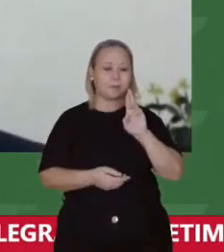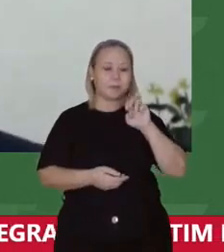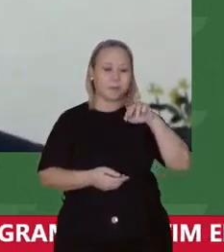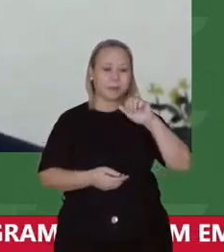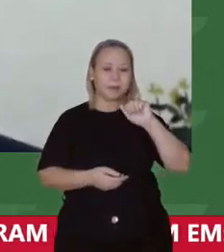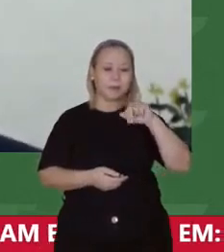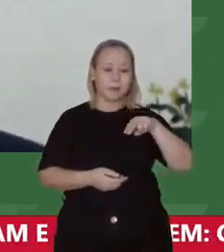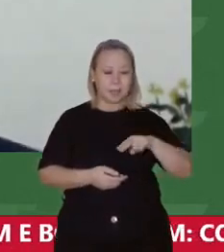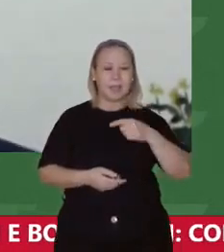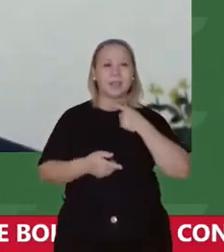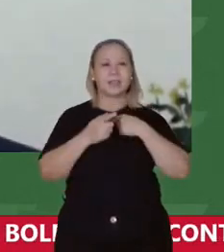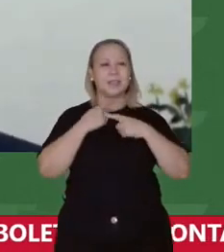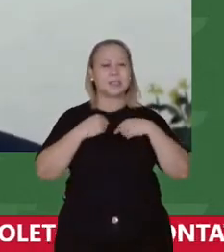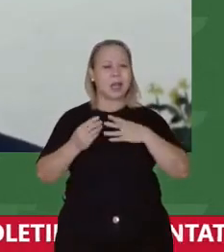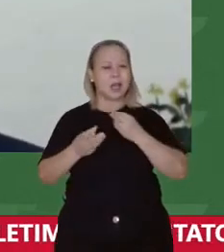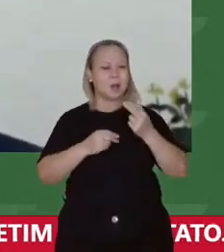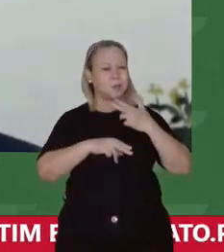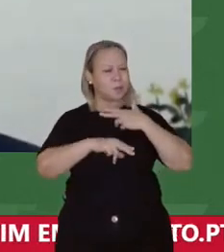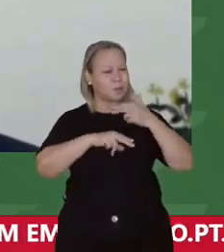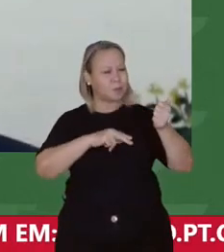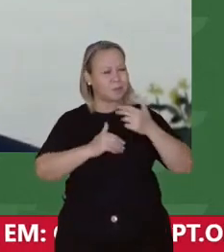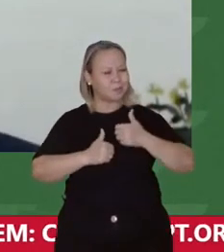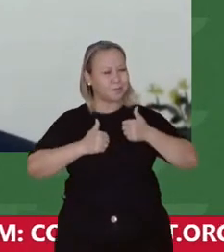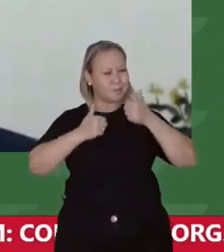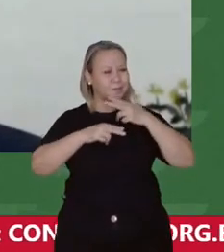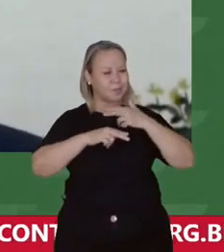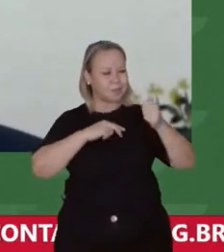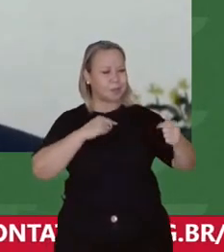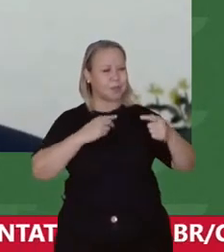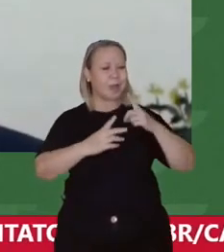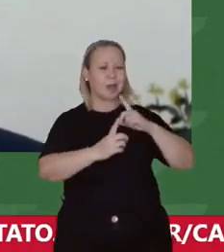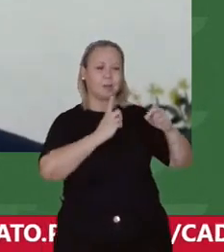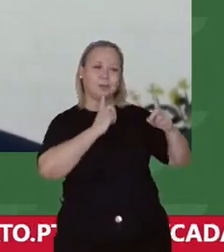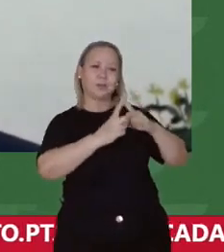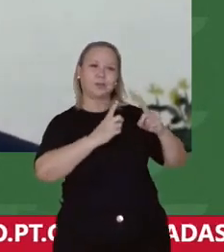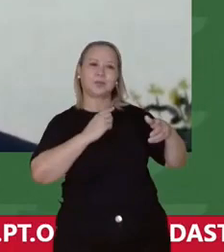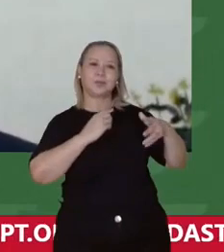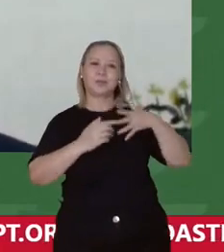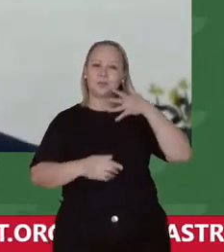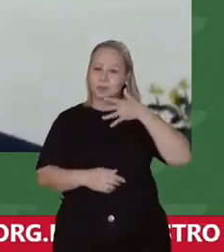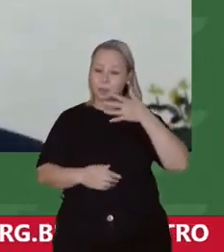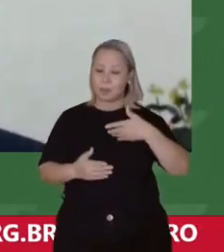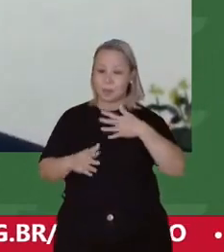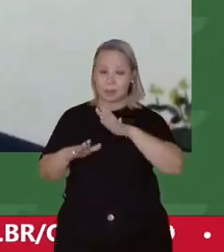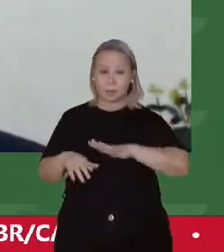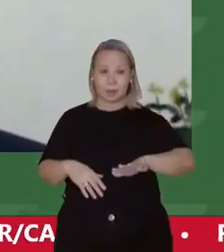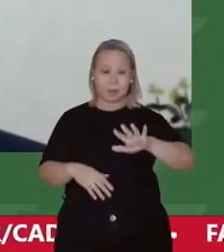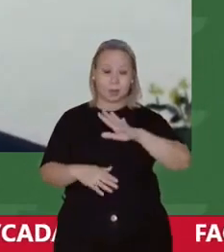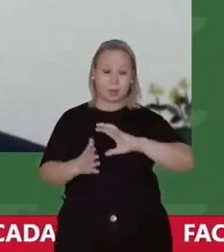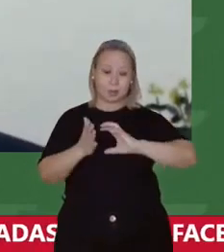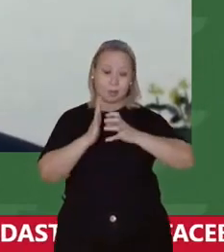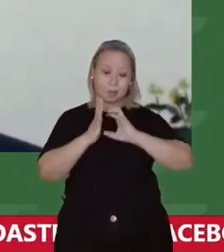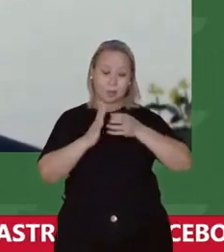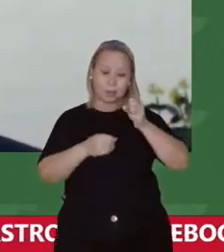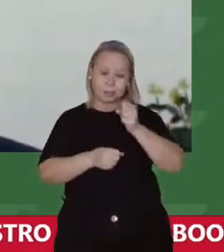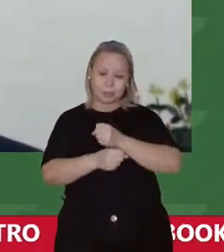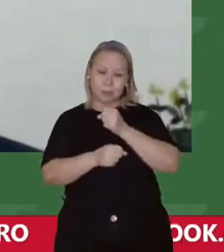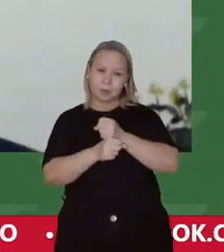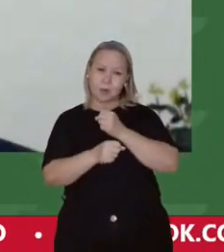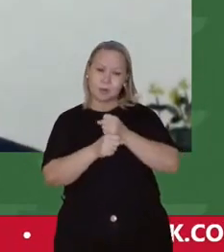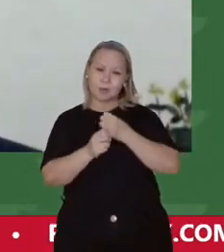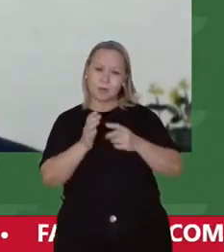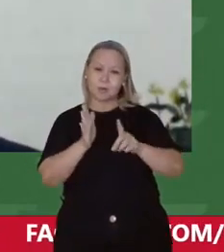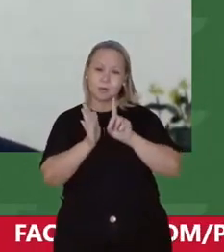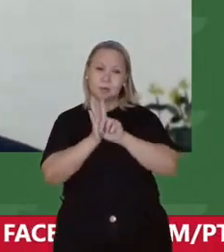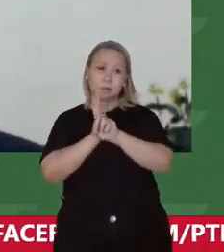com a Janaína muito sucesso, né, no debate dentro do nosso partido, na construção das diretrizes do